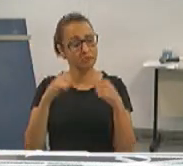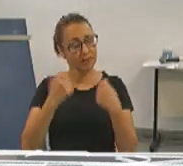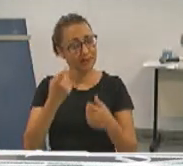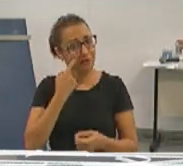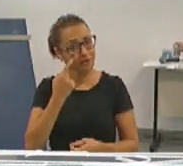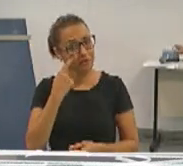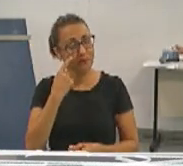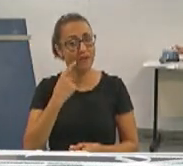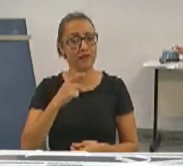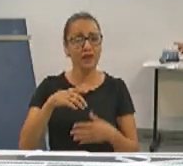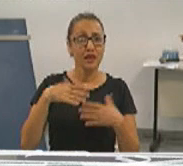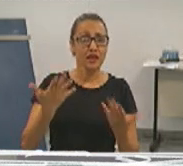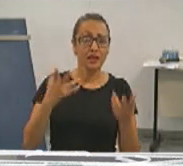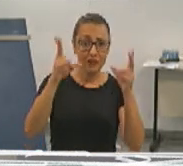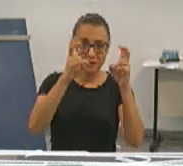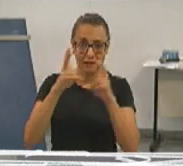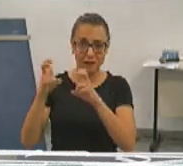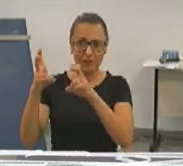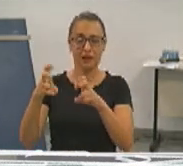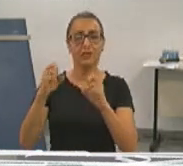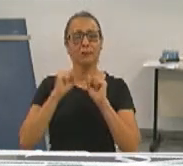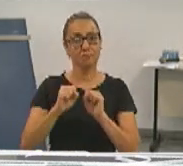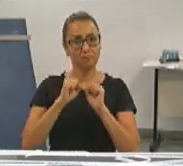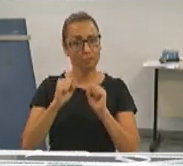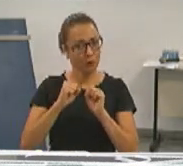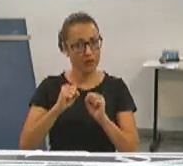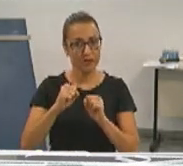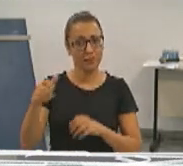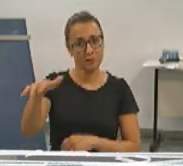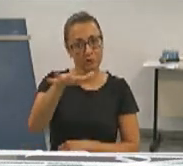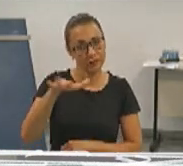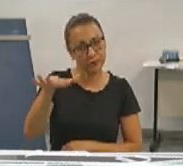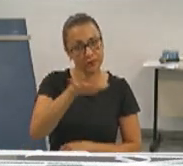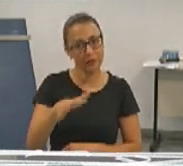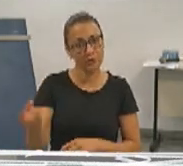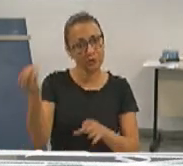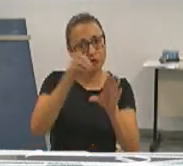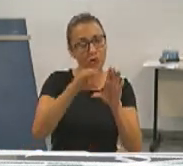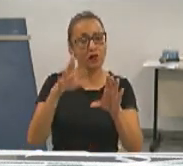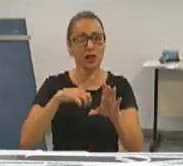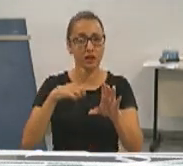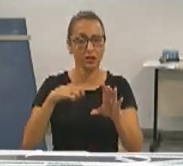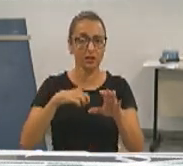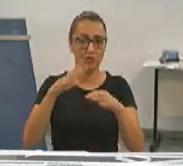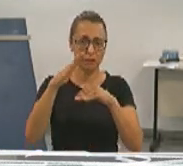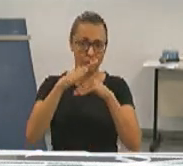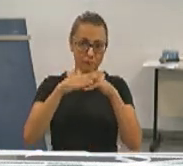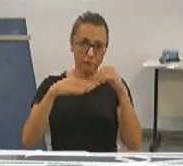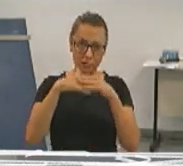questões para poder dar conta de abordar as áreas necessárias para que você cumpra a sua profissão